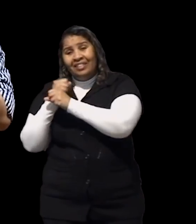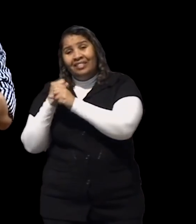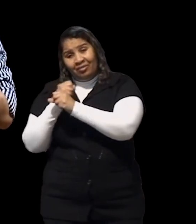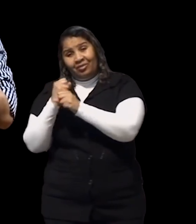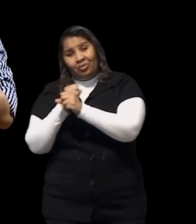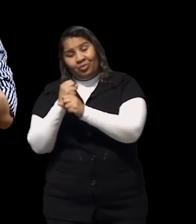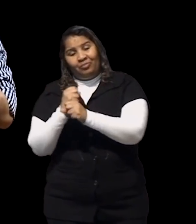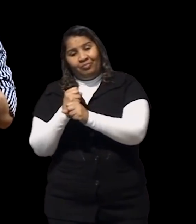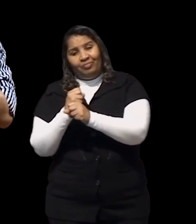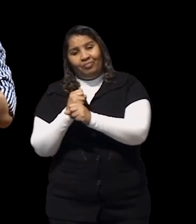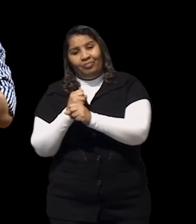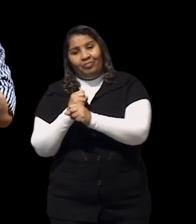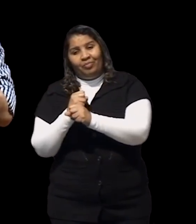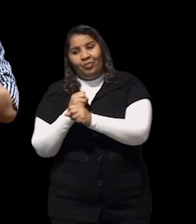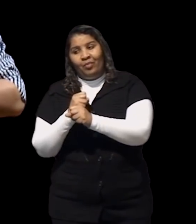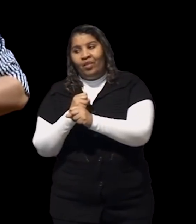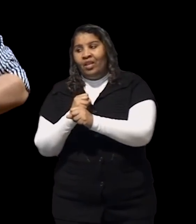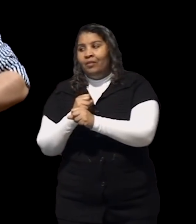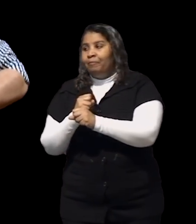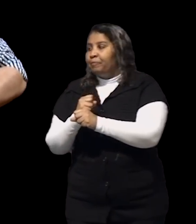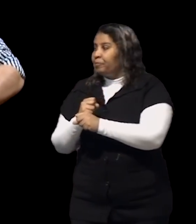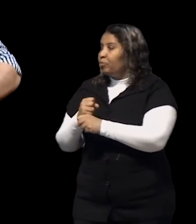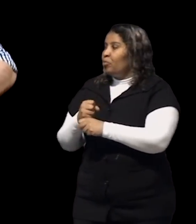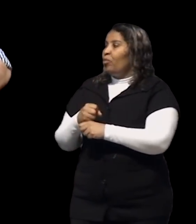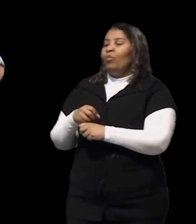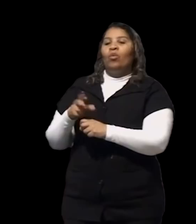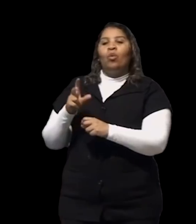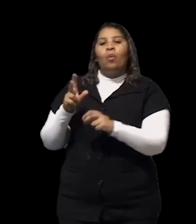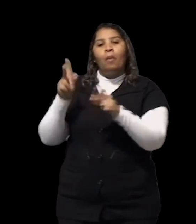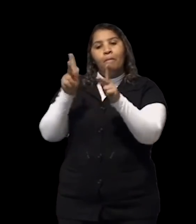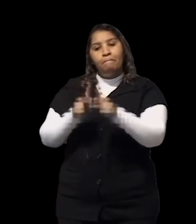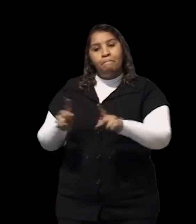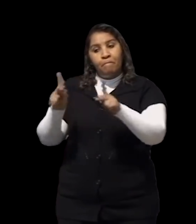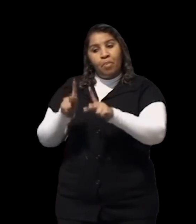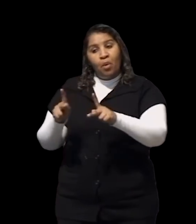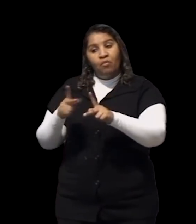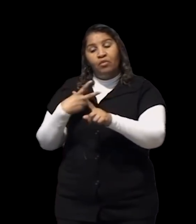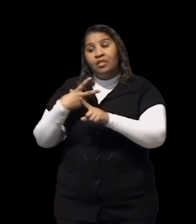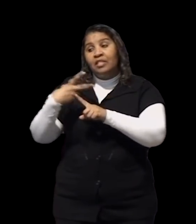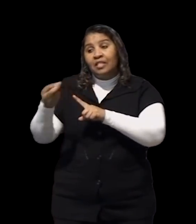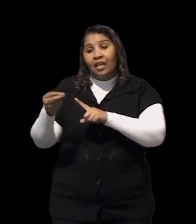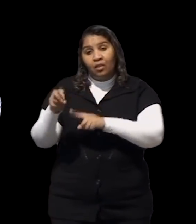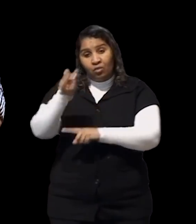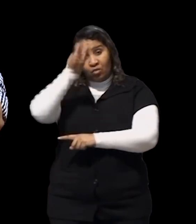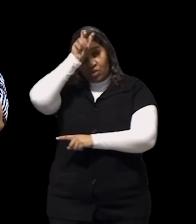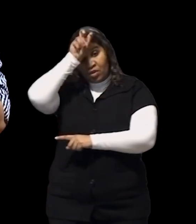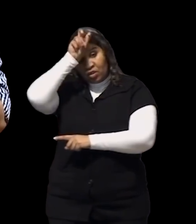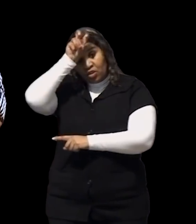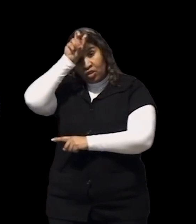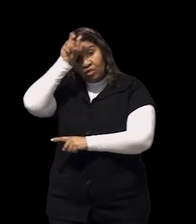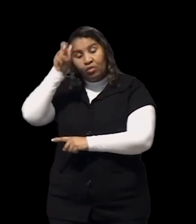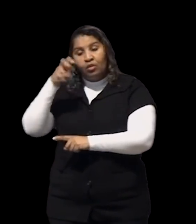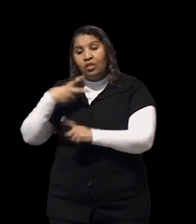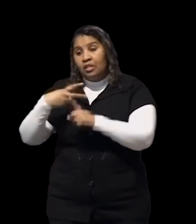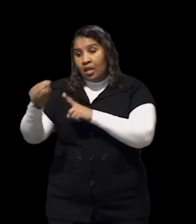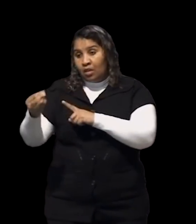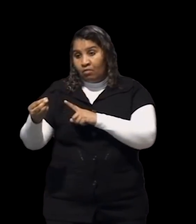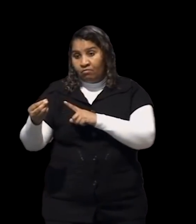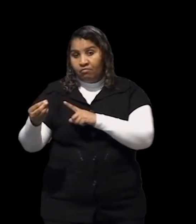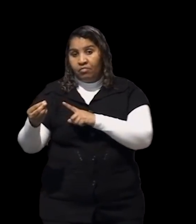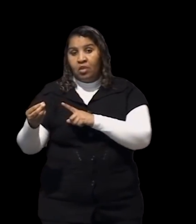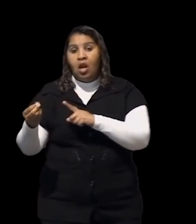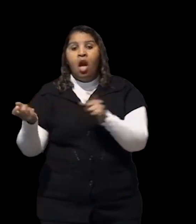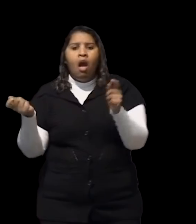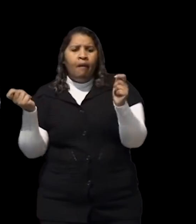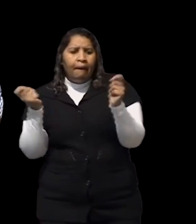Sinai e Deus podia fazer eles passarem pela lateral a borda que a